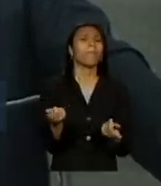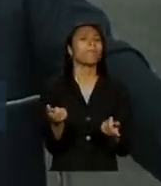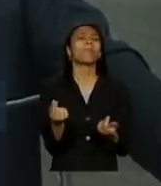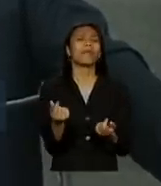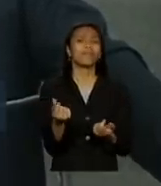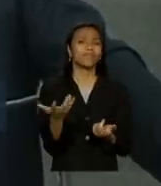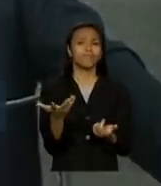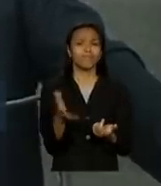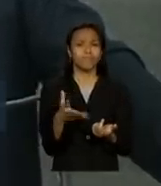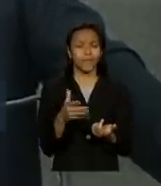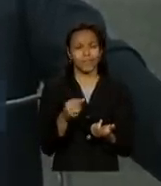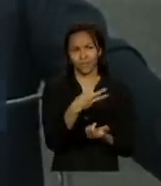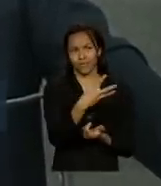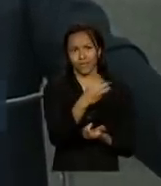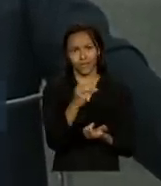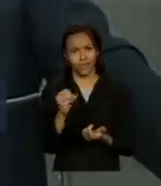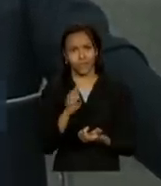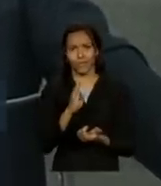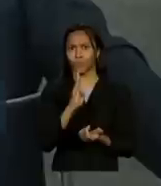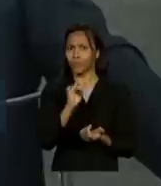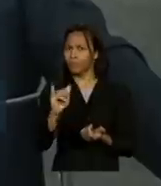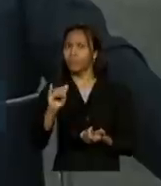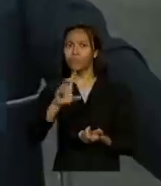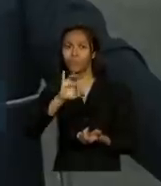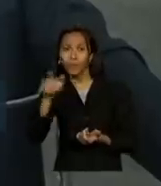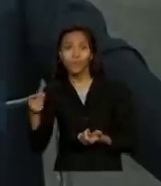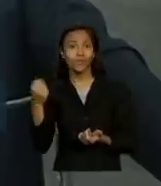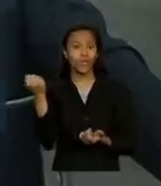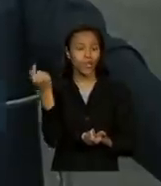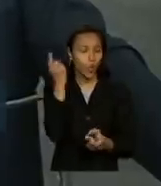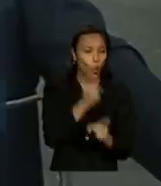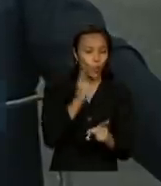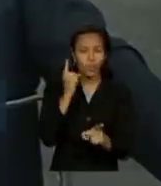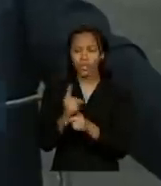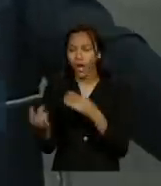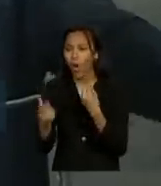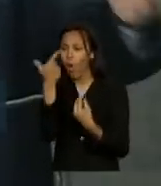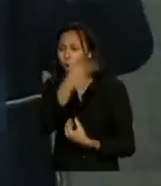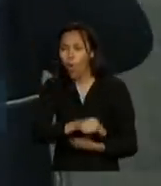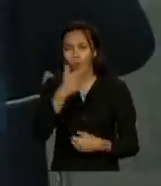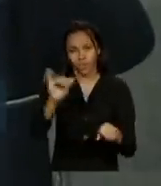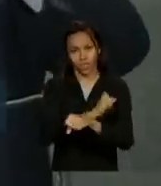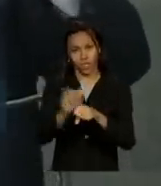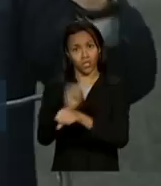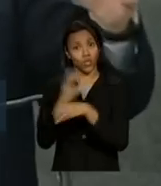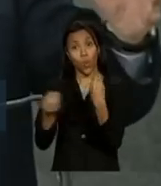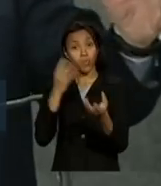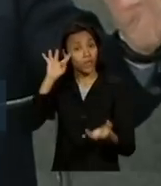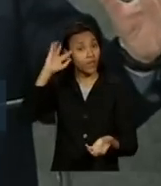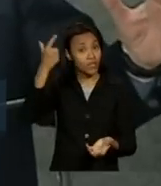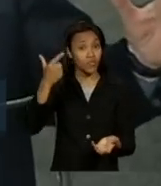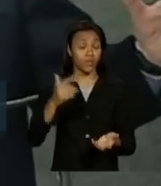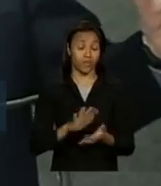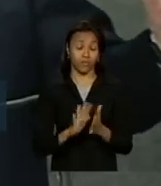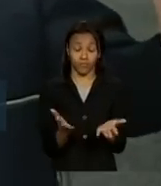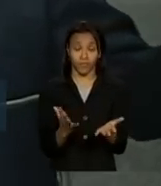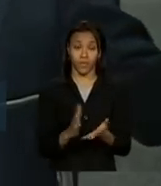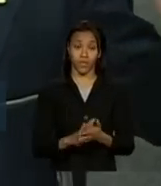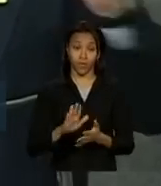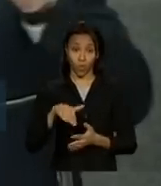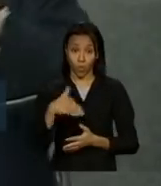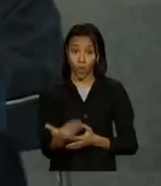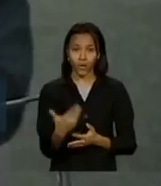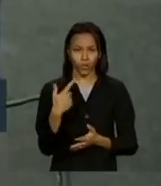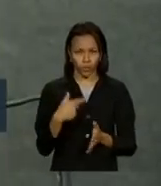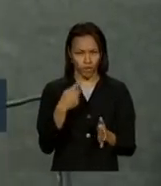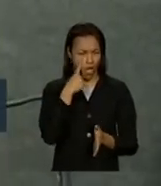Teoricamente 300 bilhões né eu tenho que achar novas fórmulas né e sem maior influência minha etc mas quando a análise